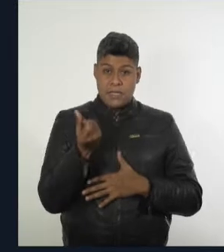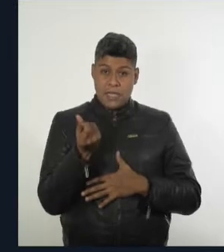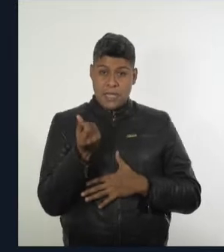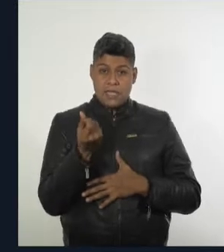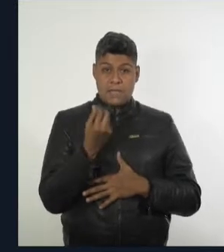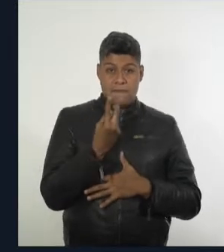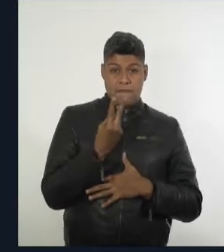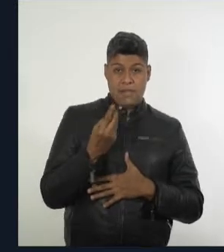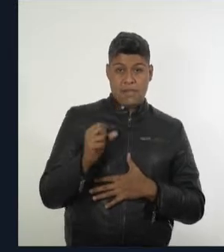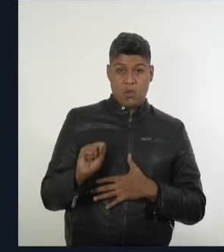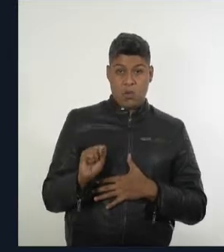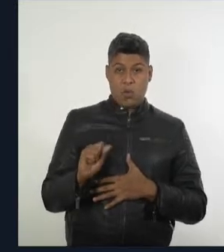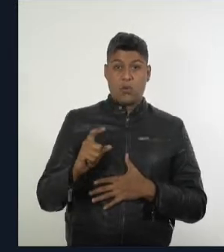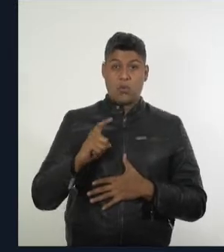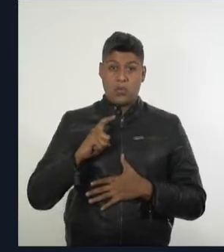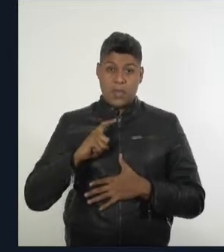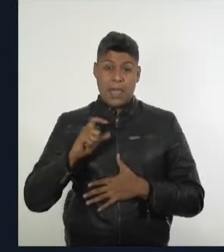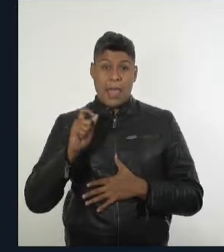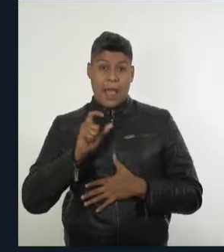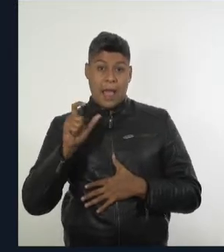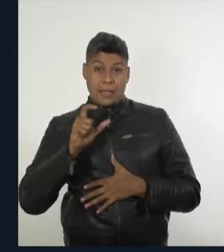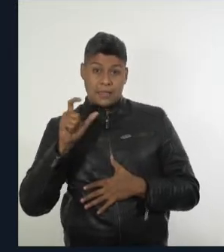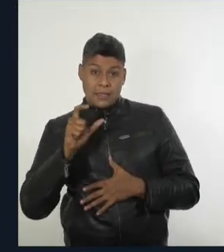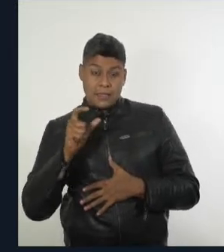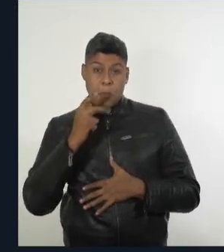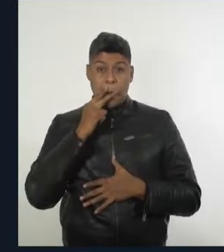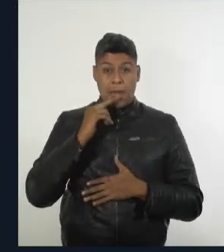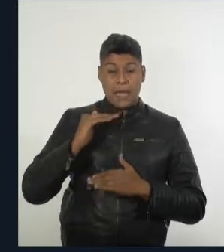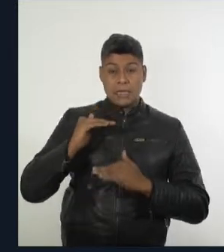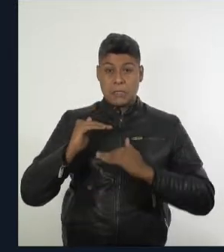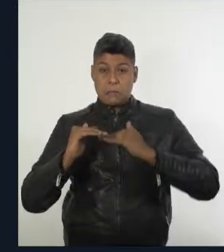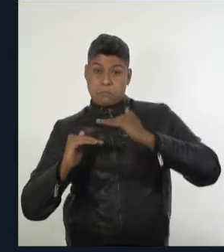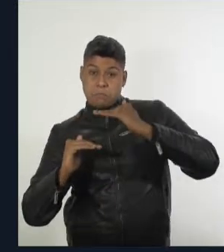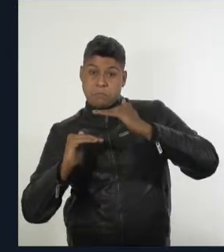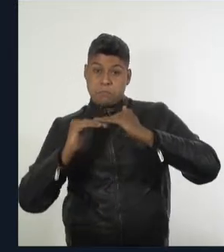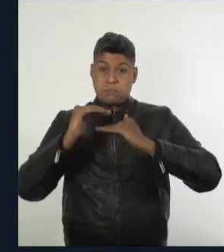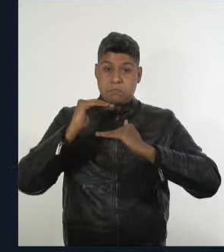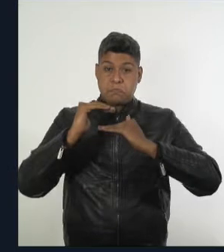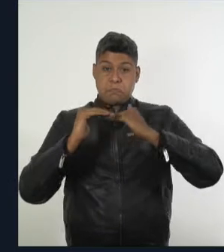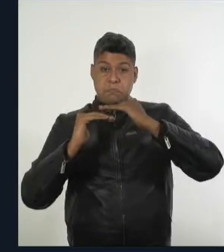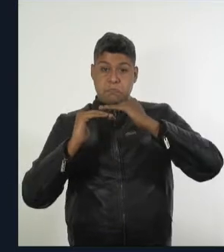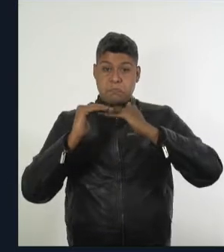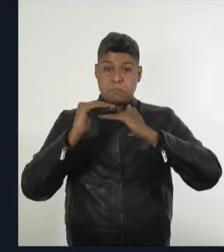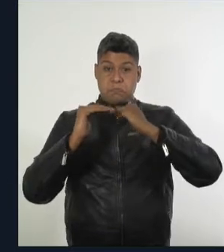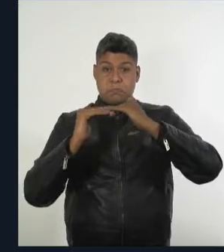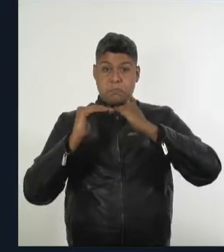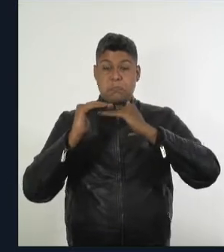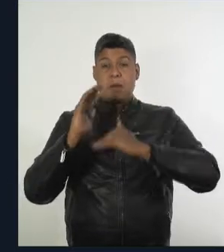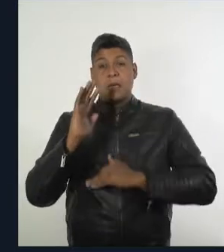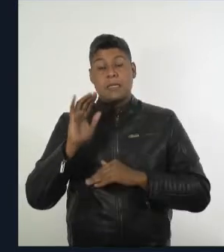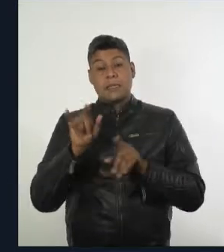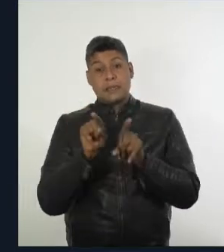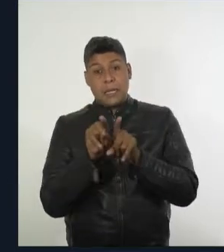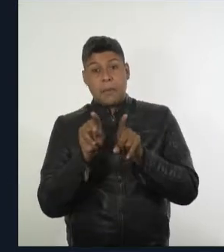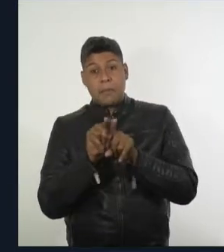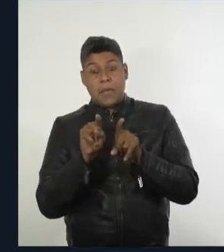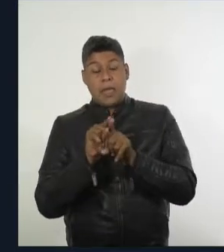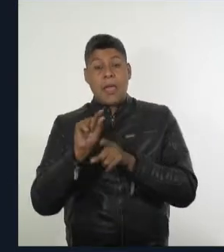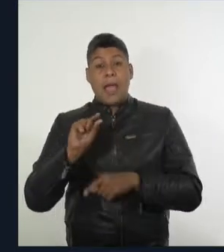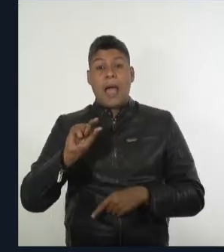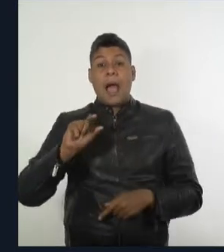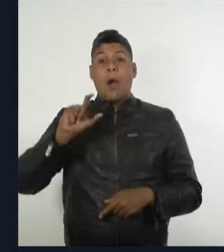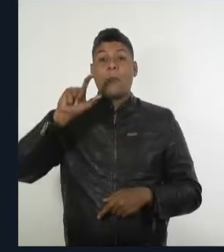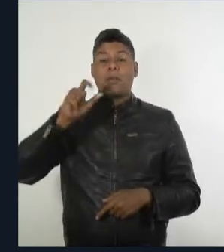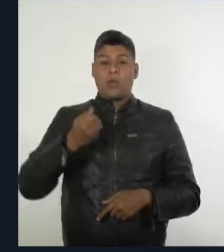28, temos um alerta para uma estabilidade e um eventual aumento do número de